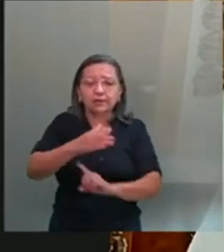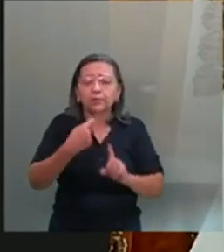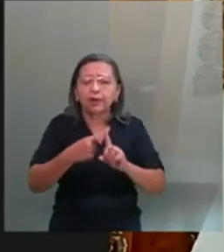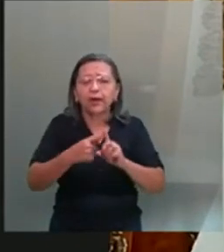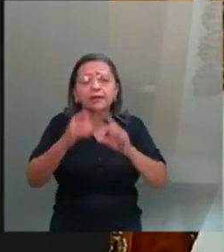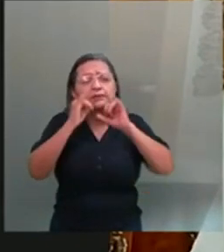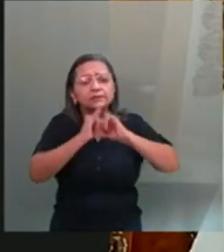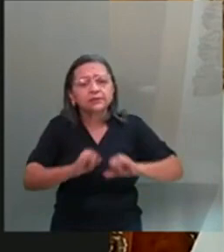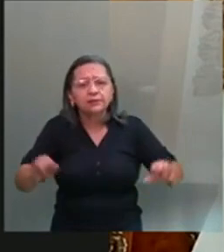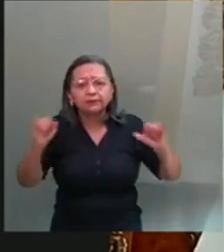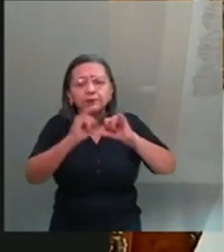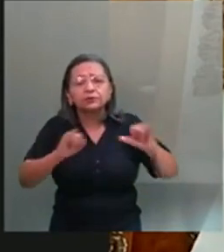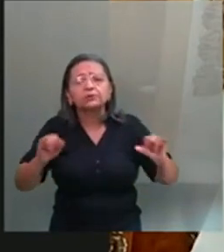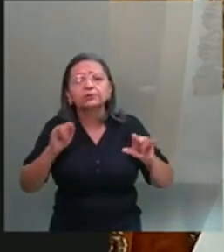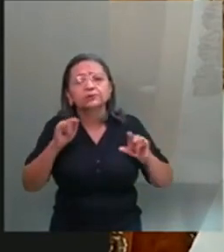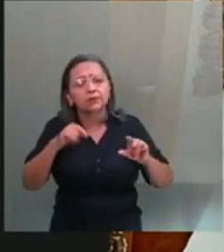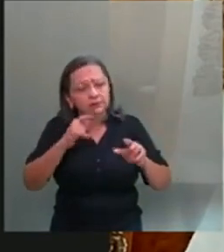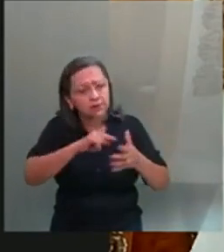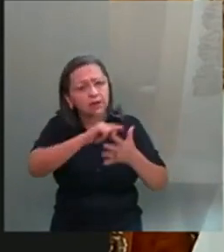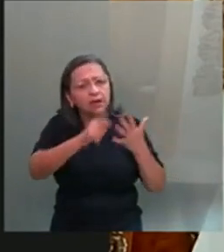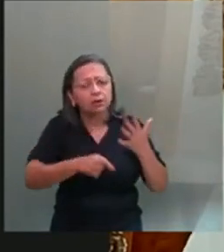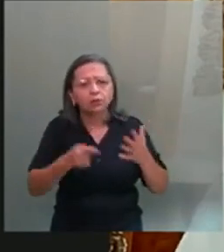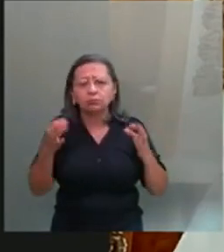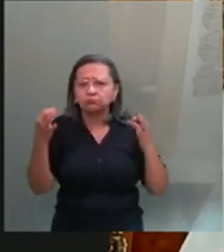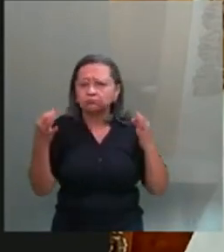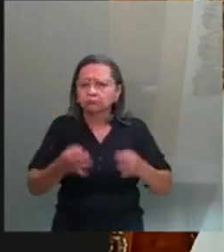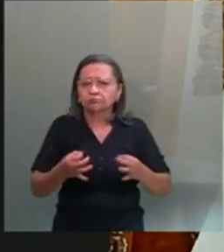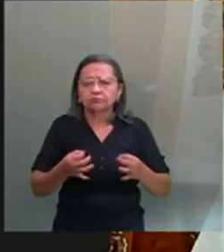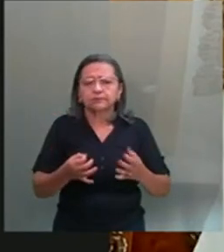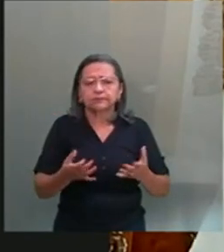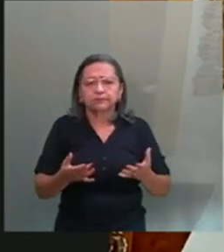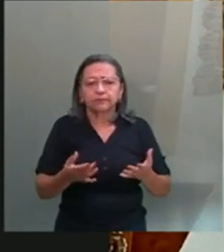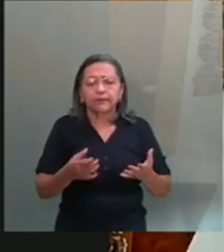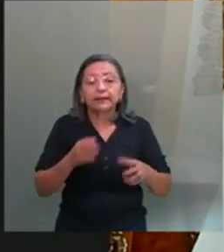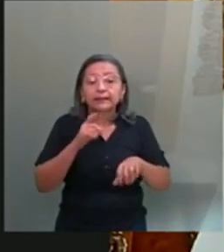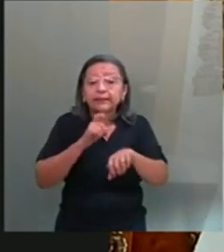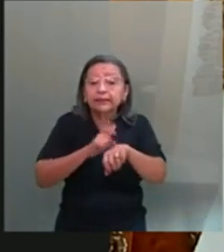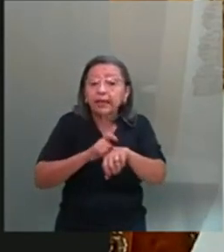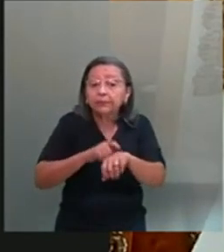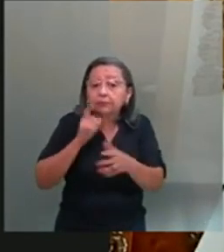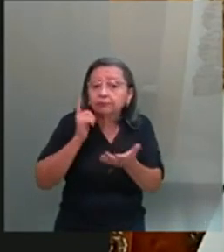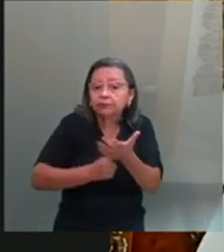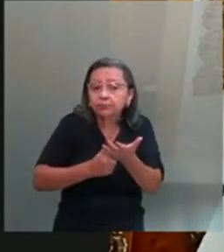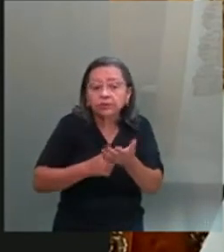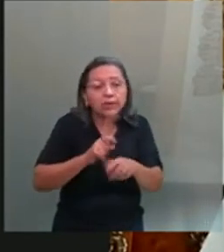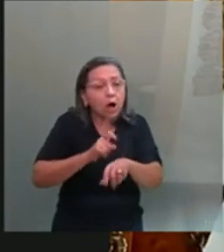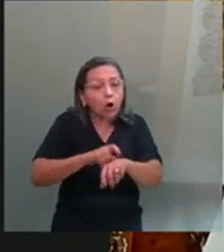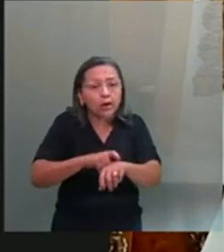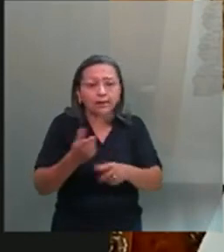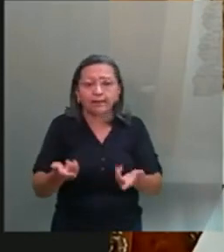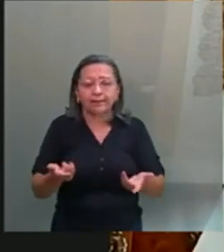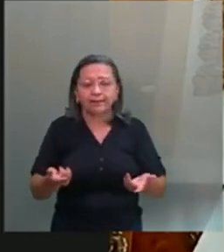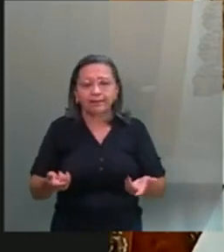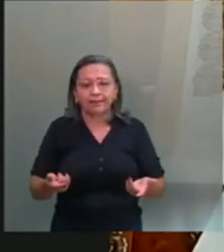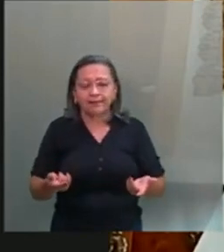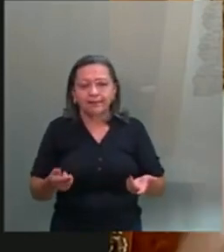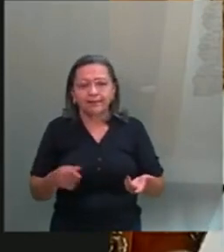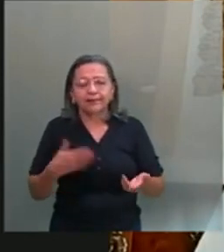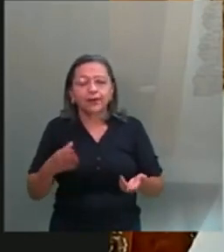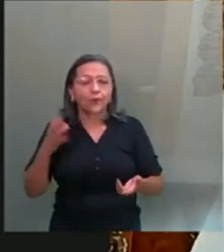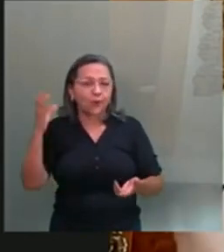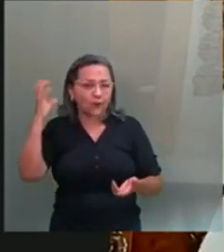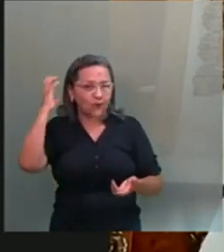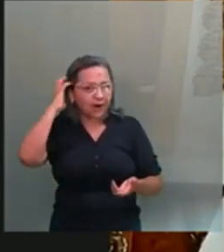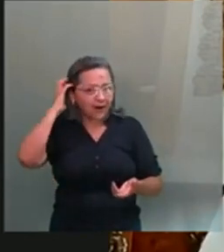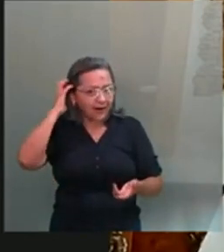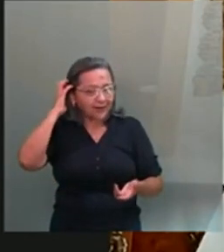informações... elas são informações brutas, ou seja, em tempo real. Então, o rádio